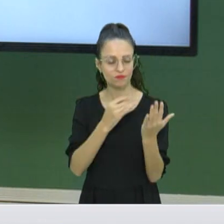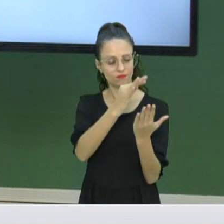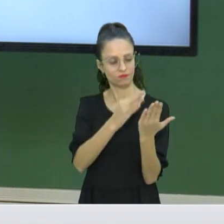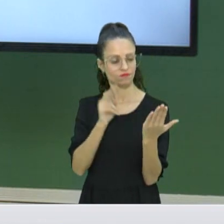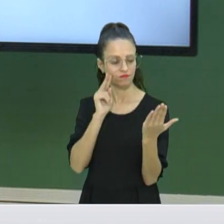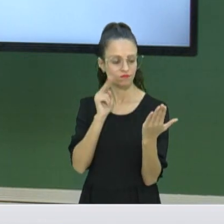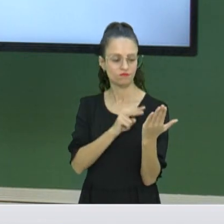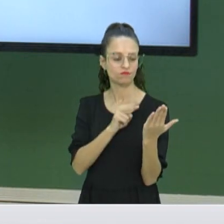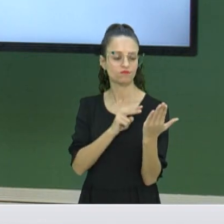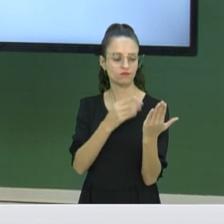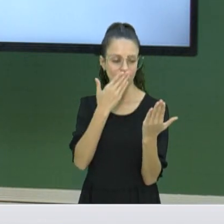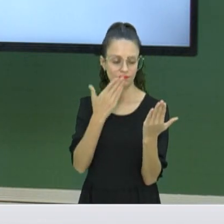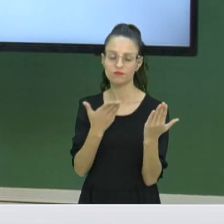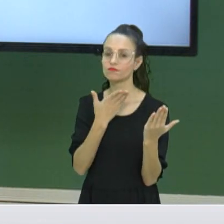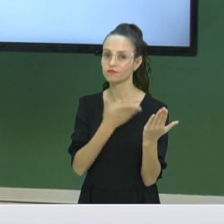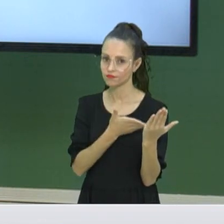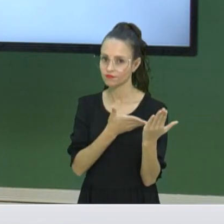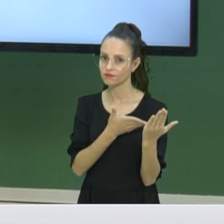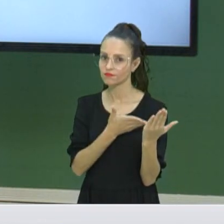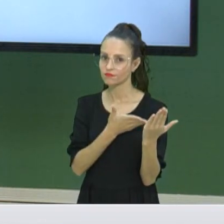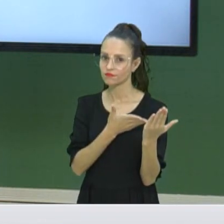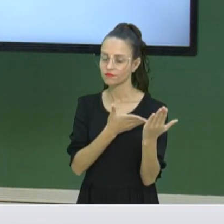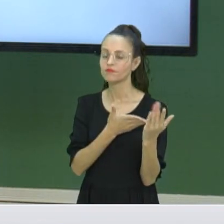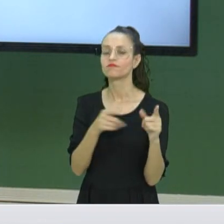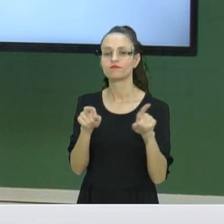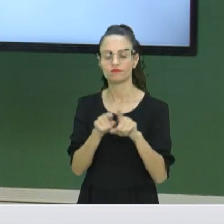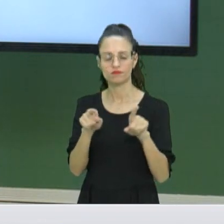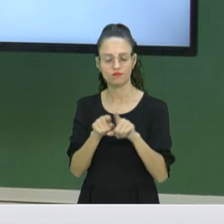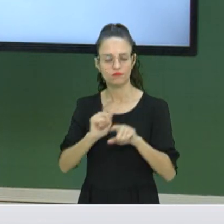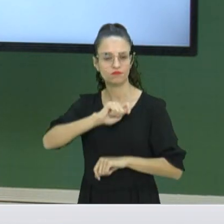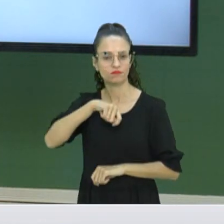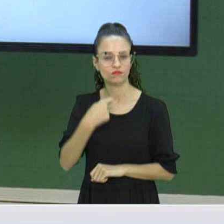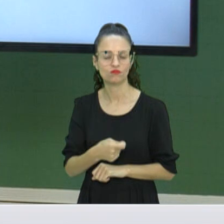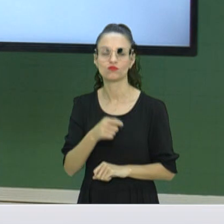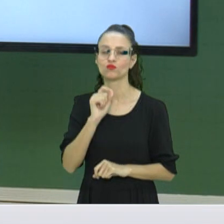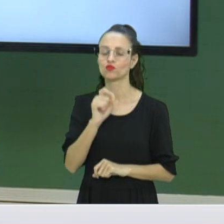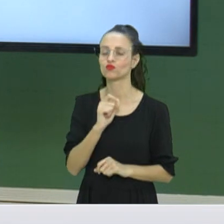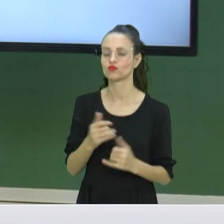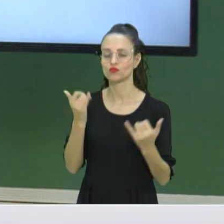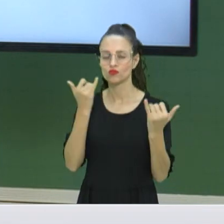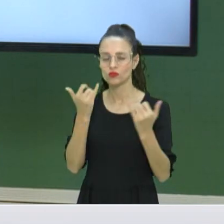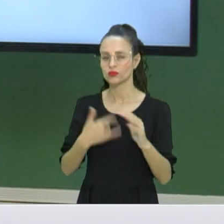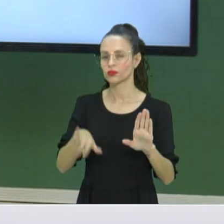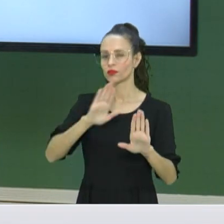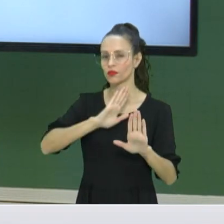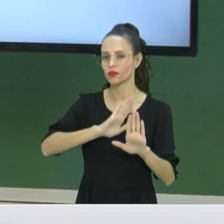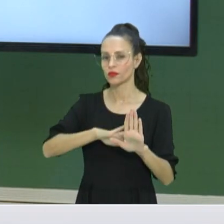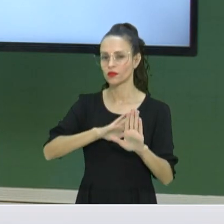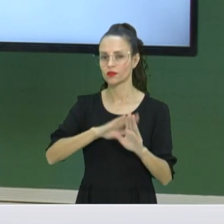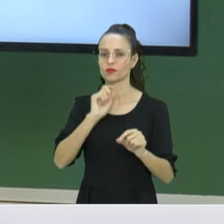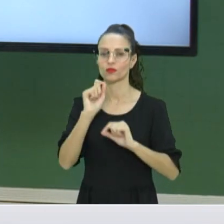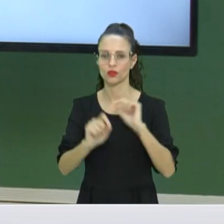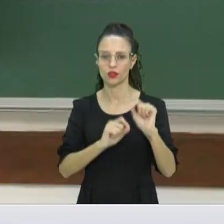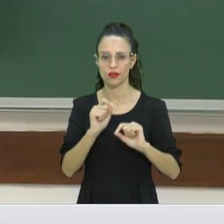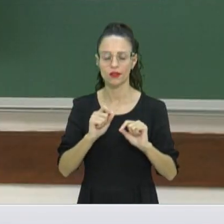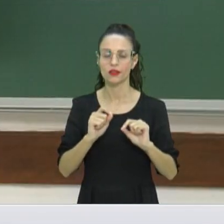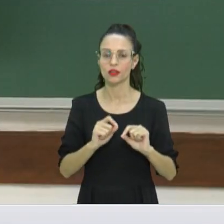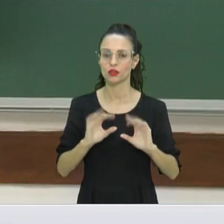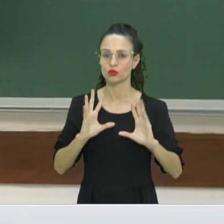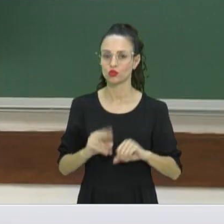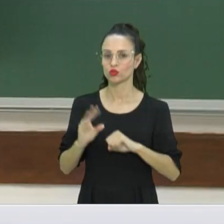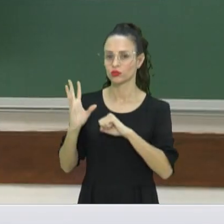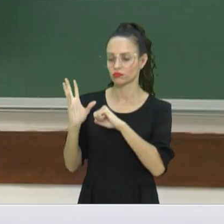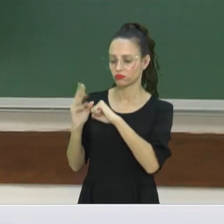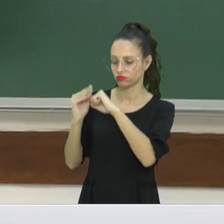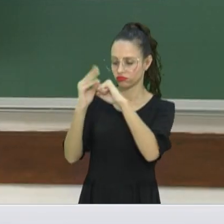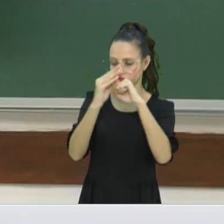no texto. E inferir informações implícitas do texto, ou seja, buscar todo aquele